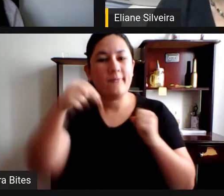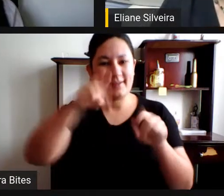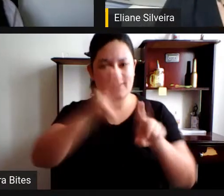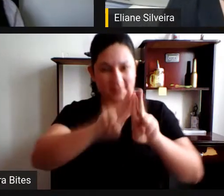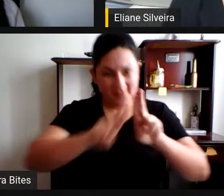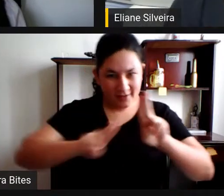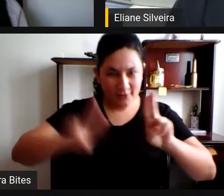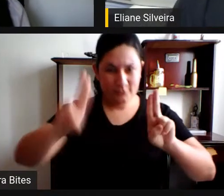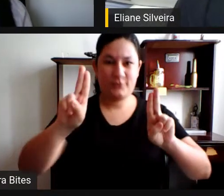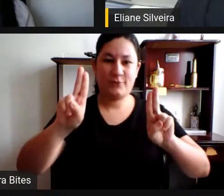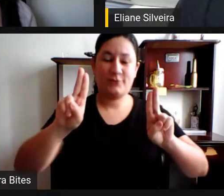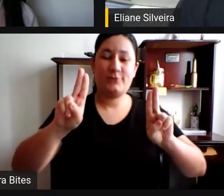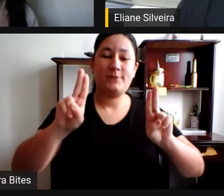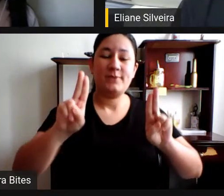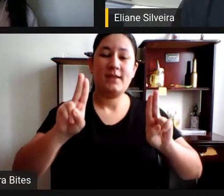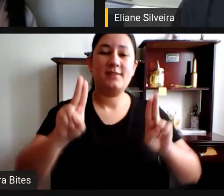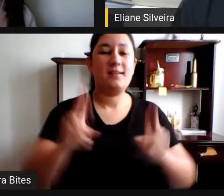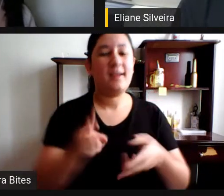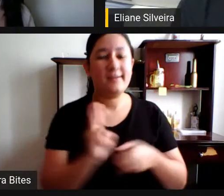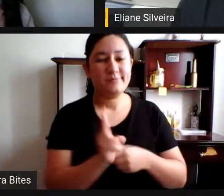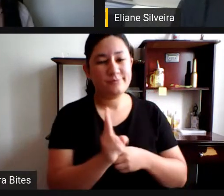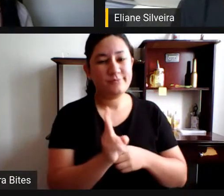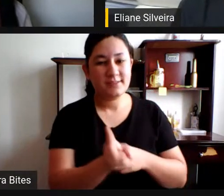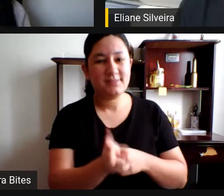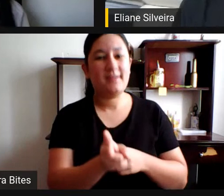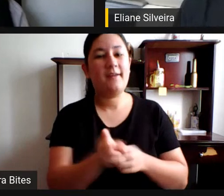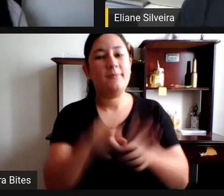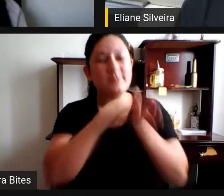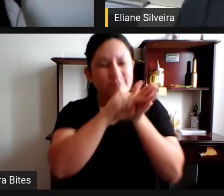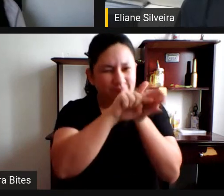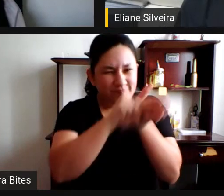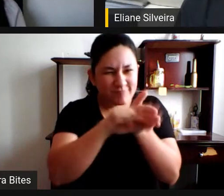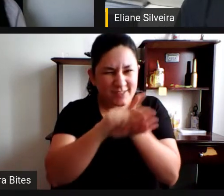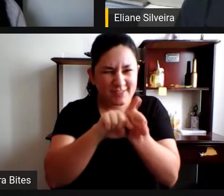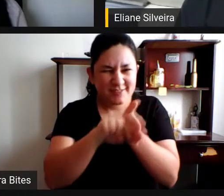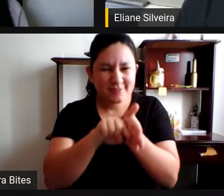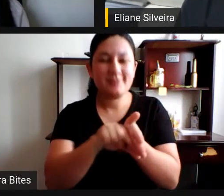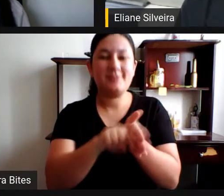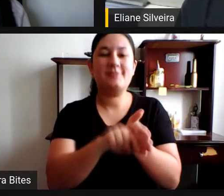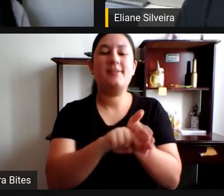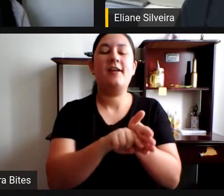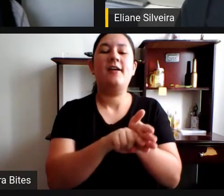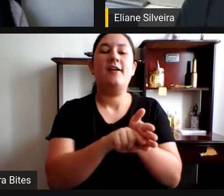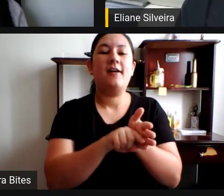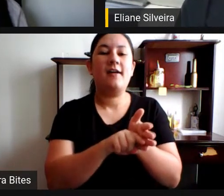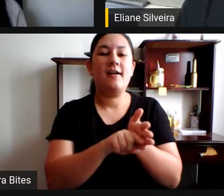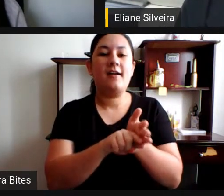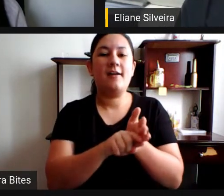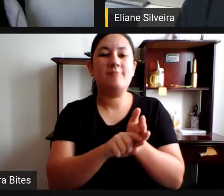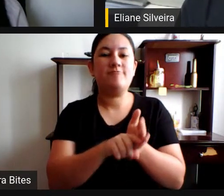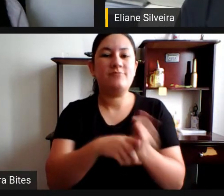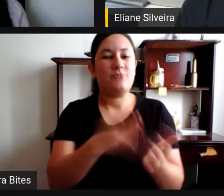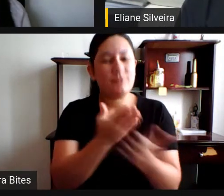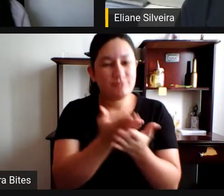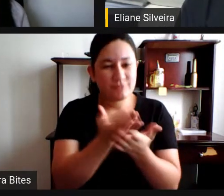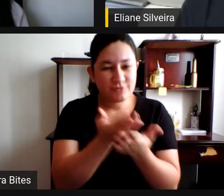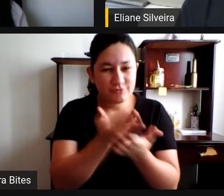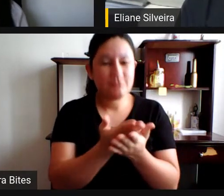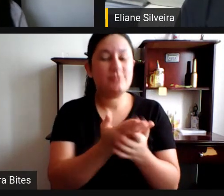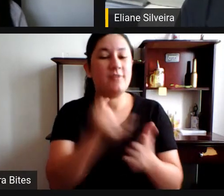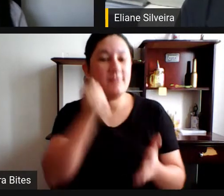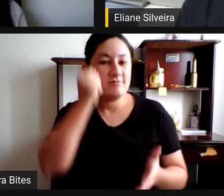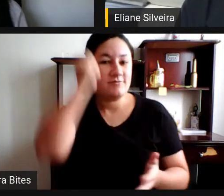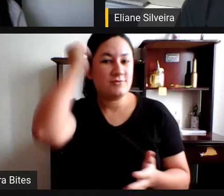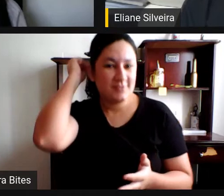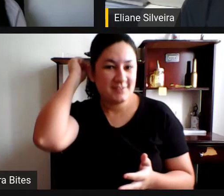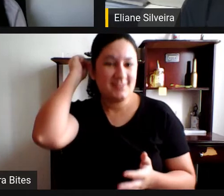realizado pesquisas sobre a produção teórica de Ferdinand de Sossi, e é líder do grupo de pesquisa Ferdinand